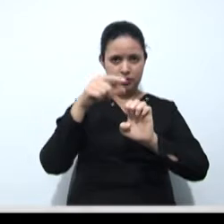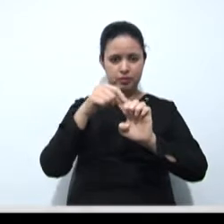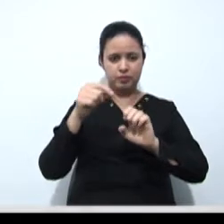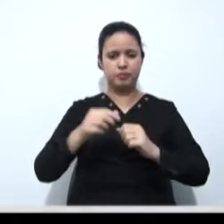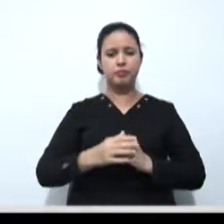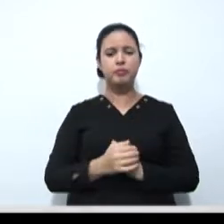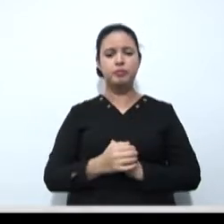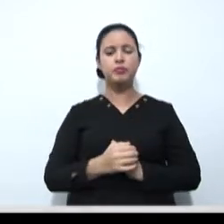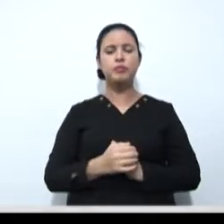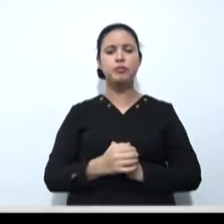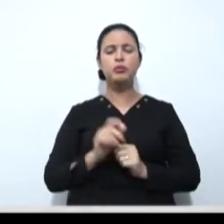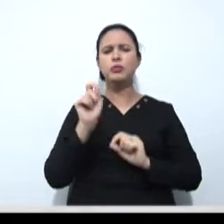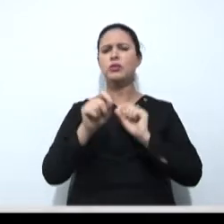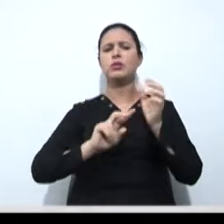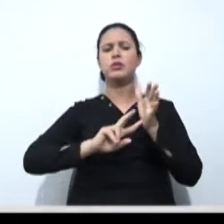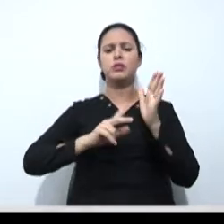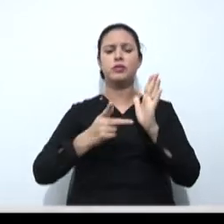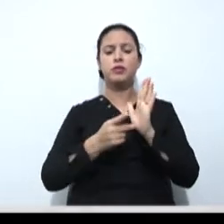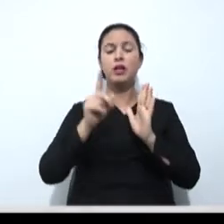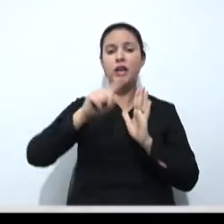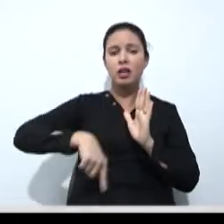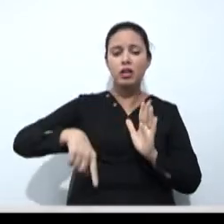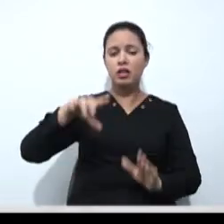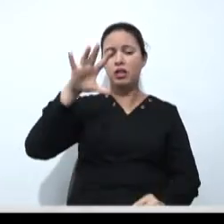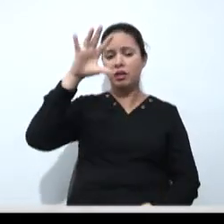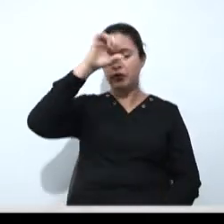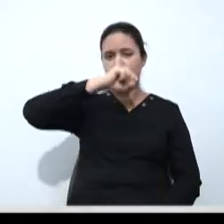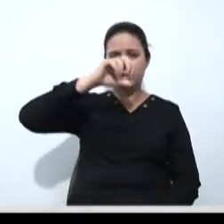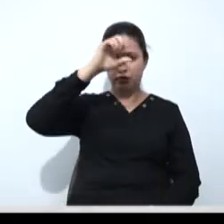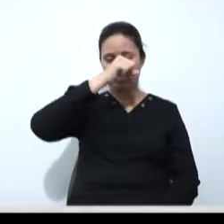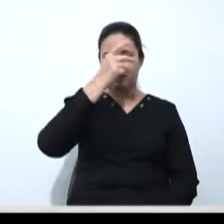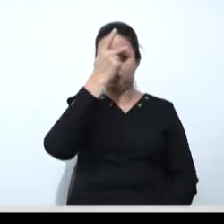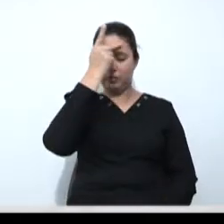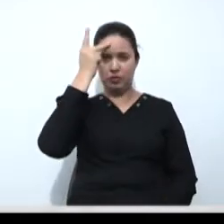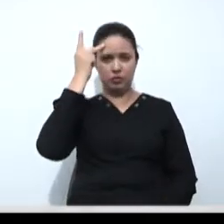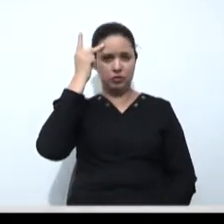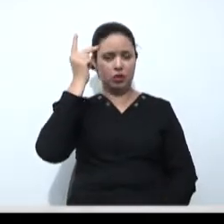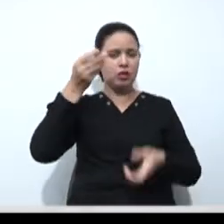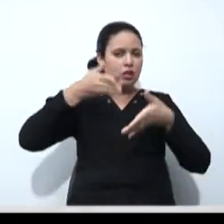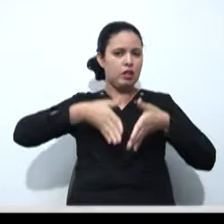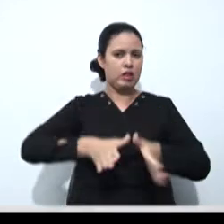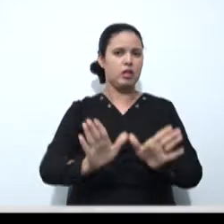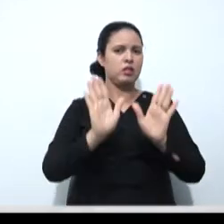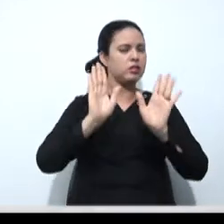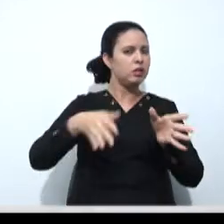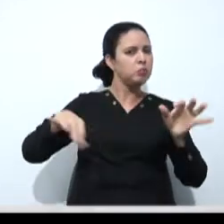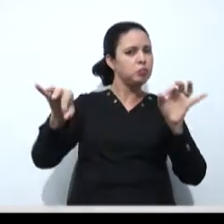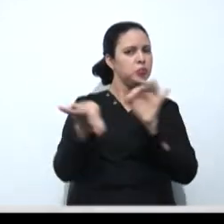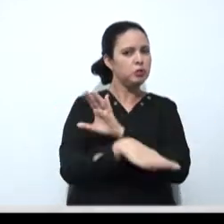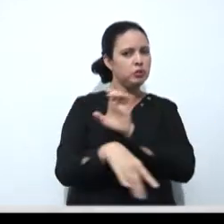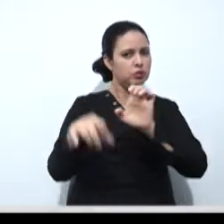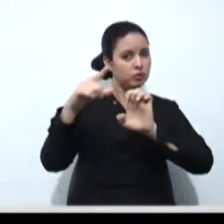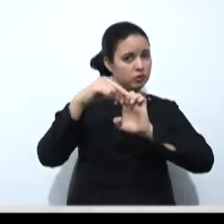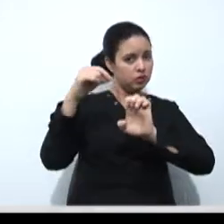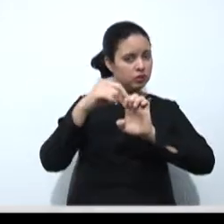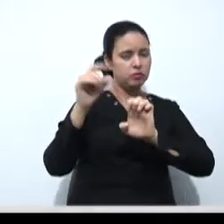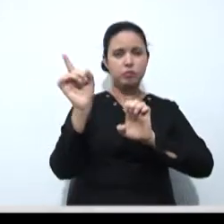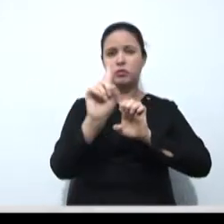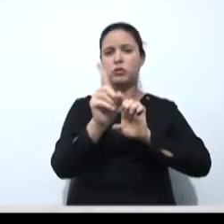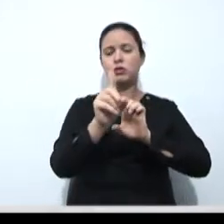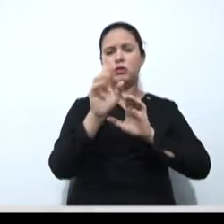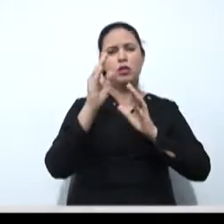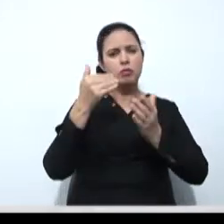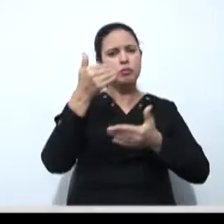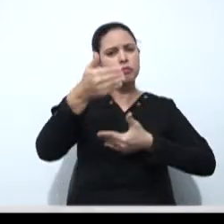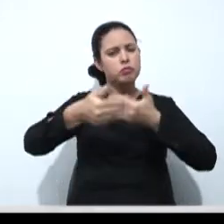Então, o empreendedorismo, ele é um aprendizado, ou seja, a pessoa, ela não nasce sendo empreendedora, ela aprende a ser